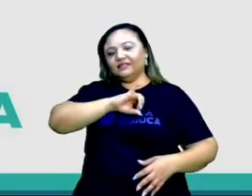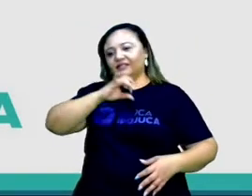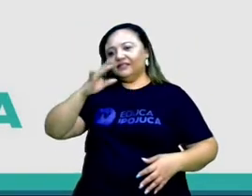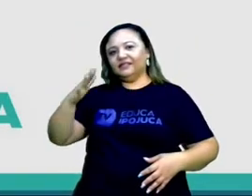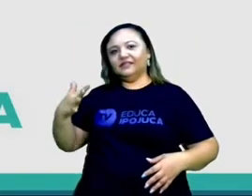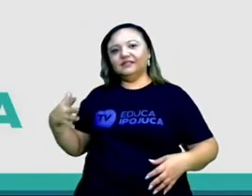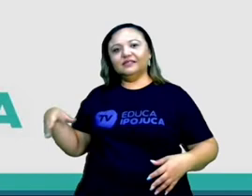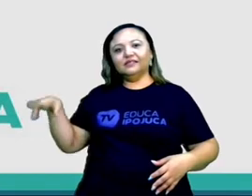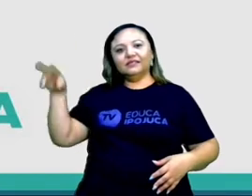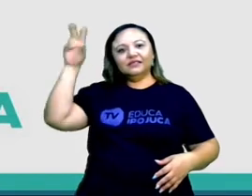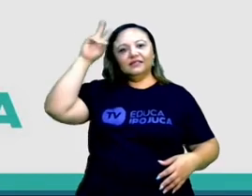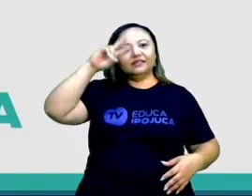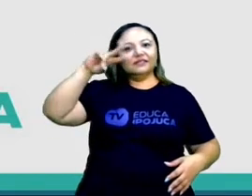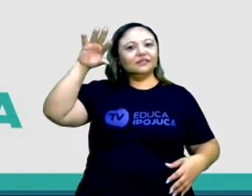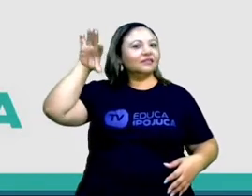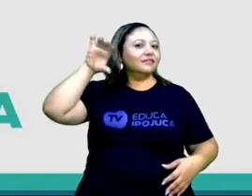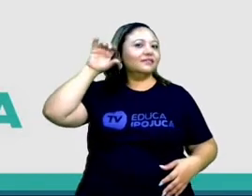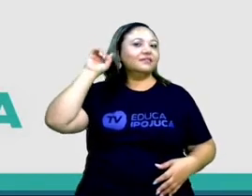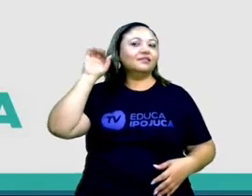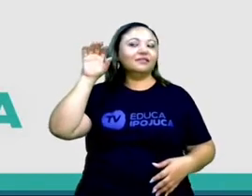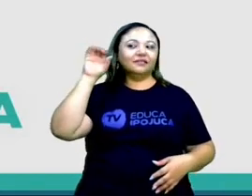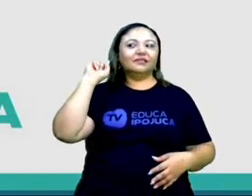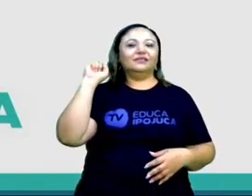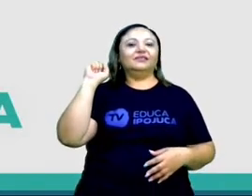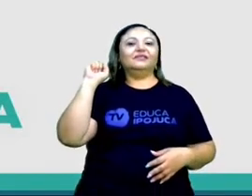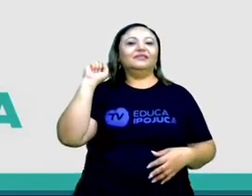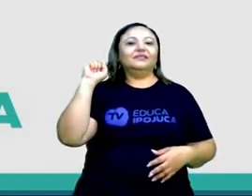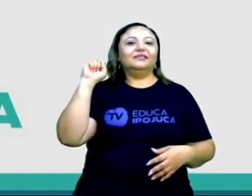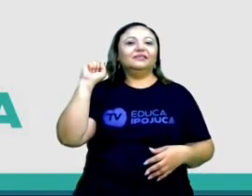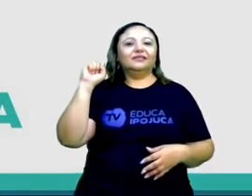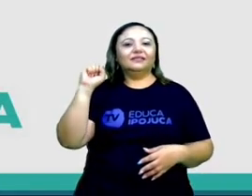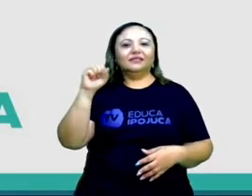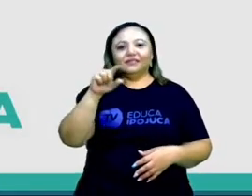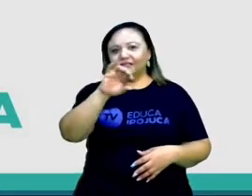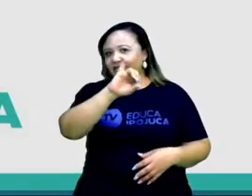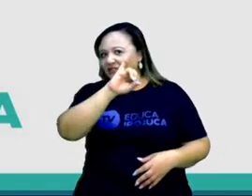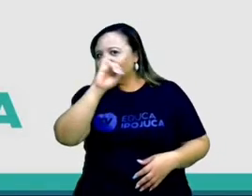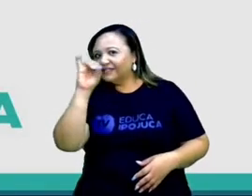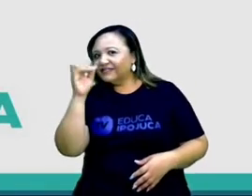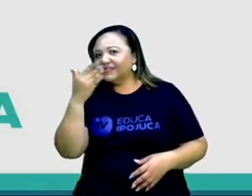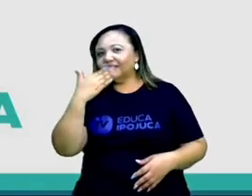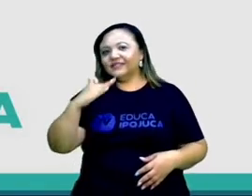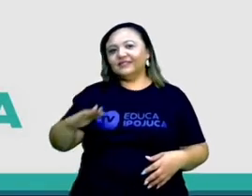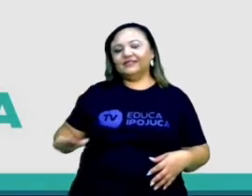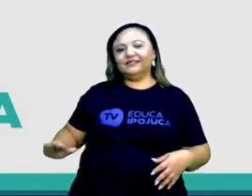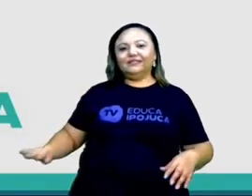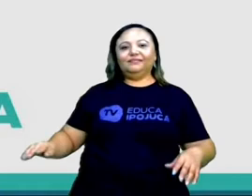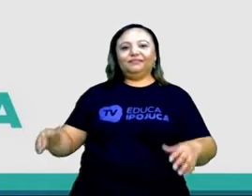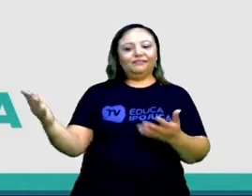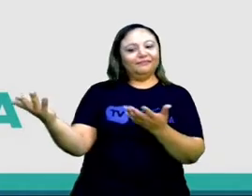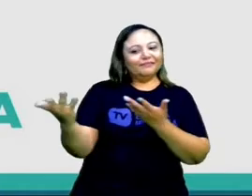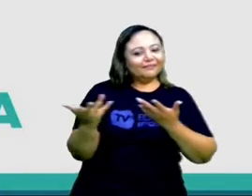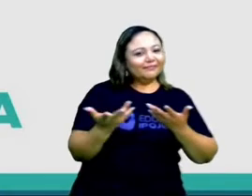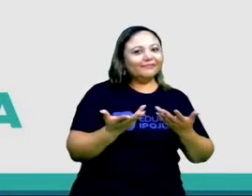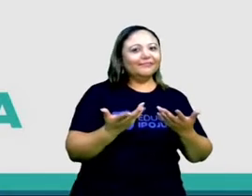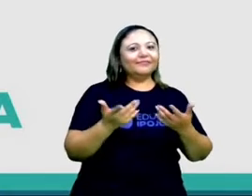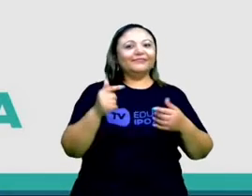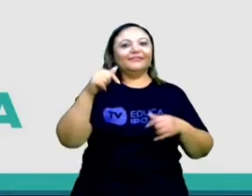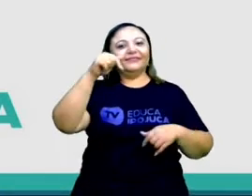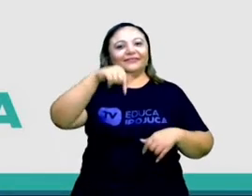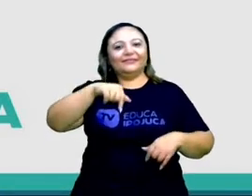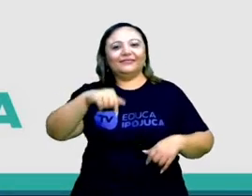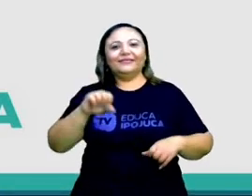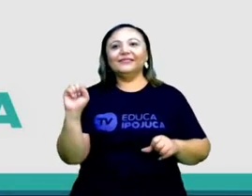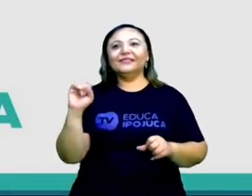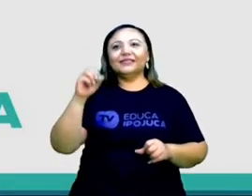Ipojuca tem histórias pra se ouvir. Olá, crianças, sejam bem-vindas